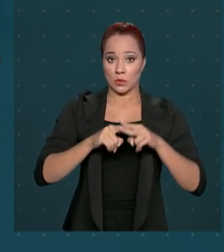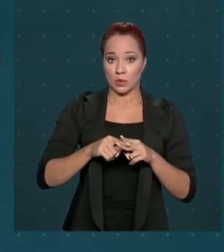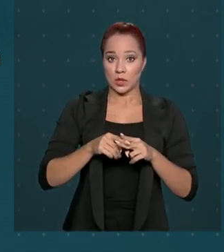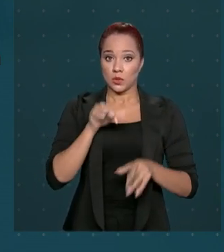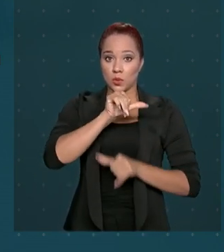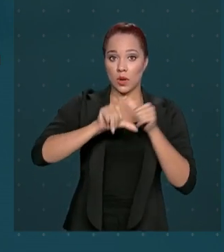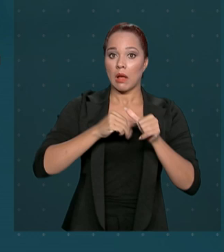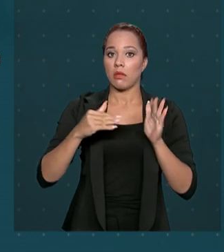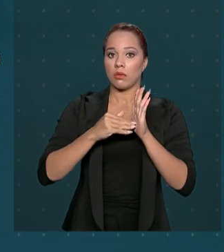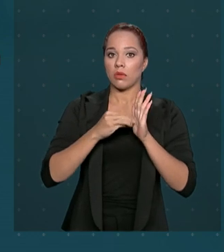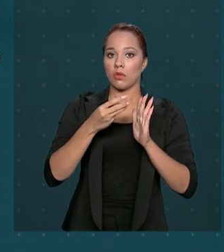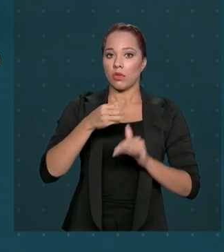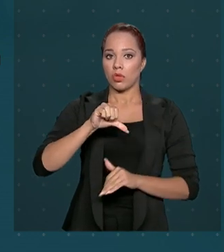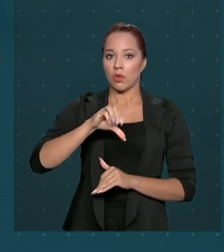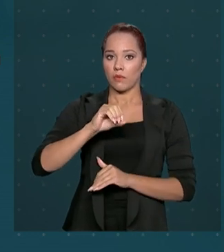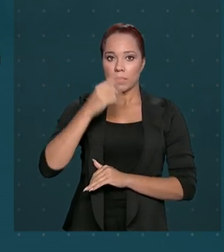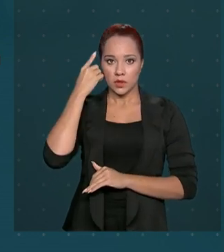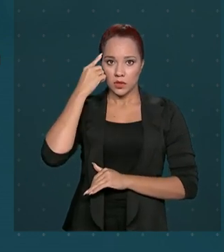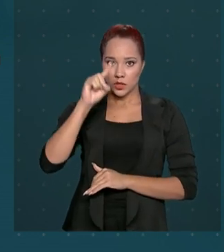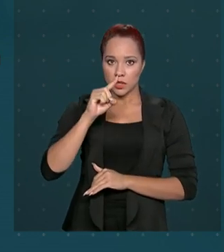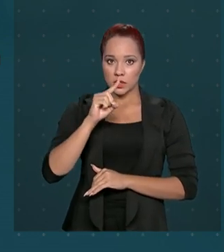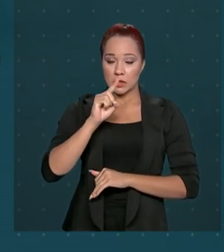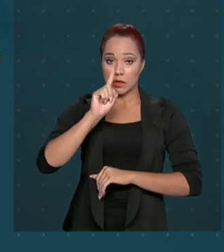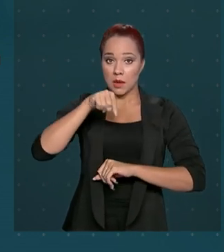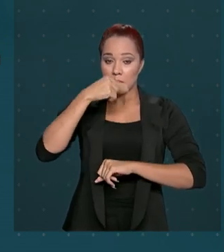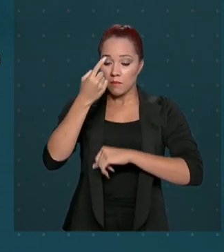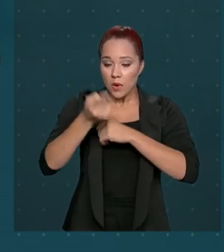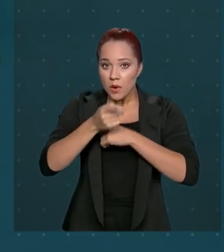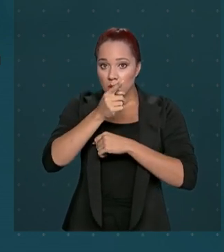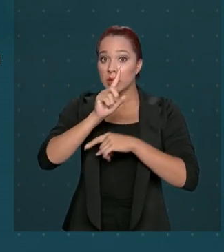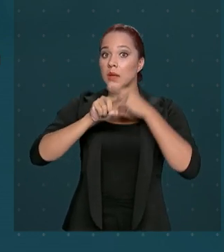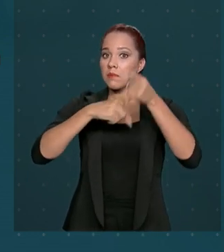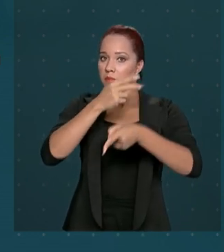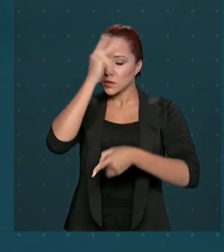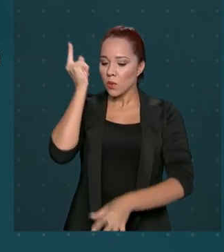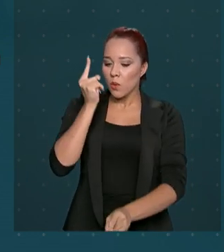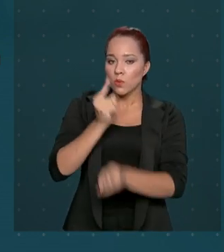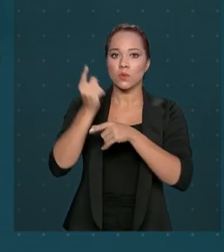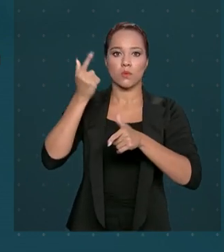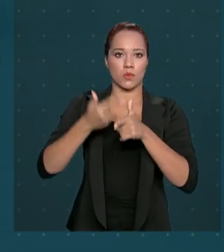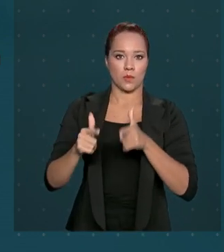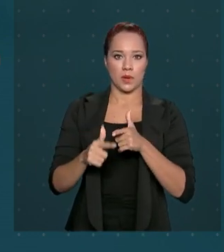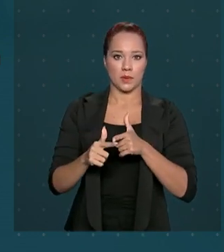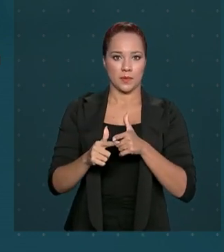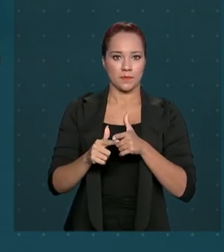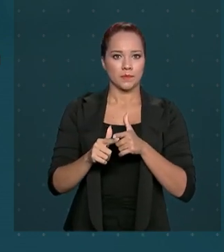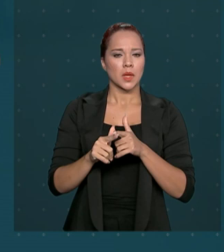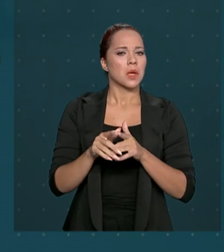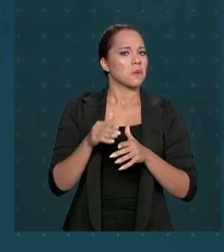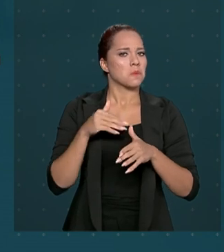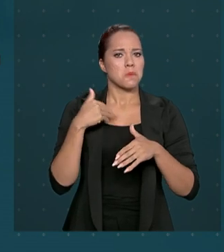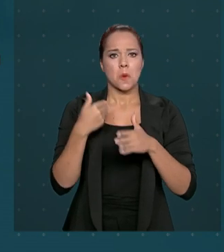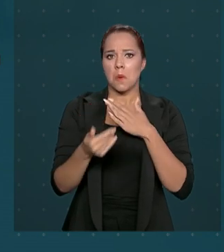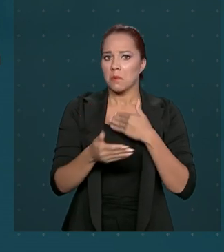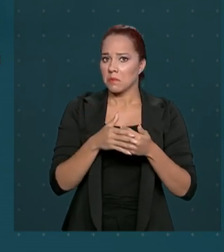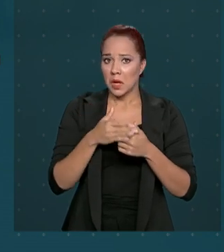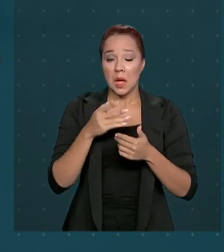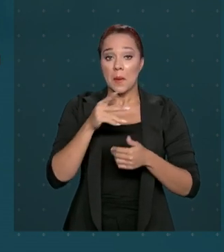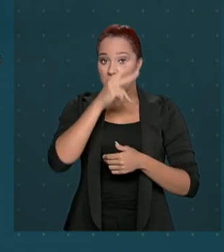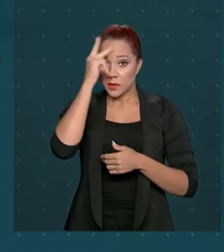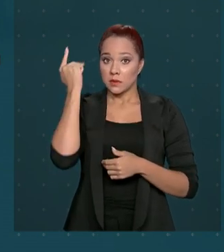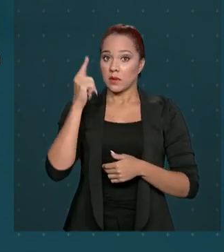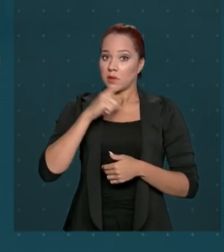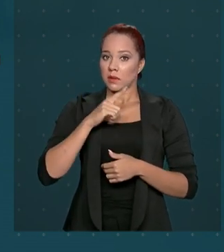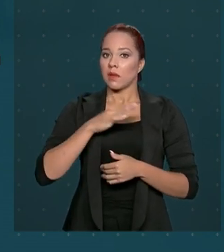90 dias após o momento em que ele percebe o problema. Em todos os casos, o fornecedor tem até